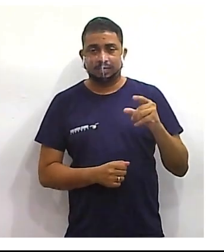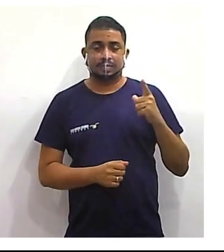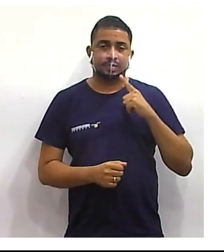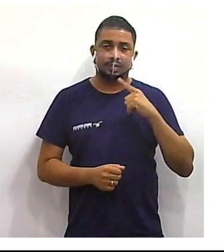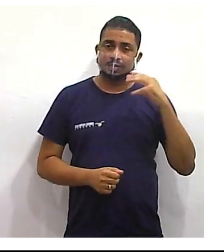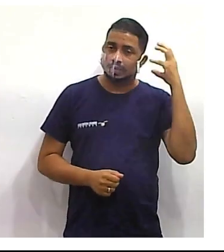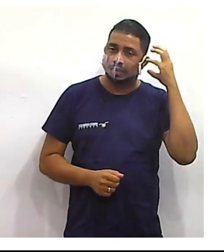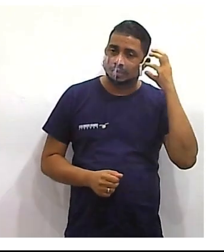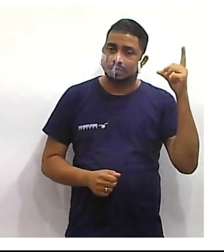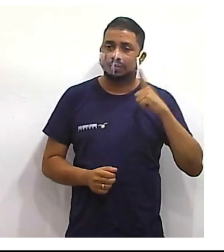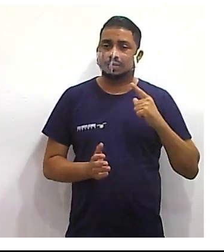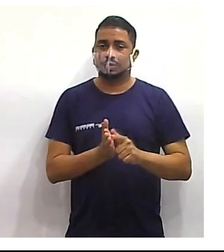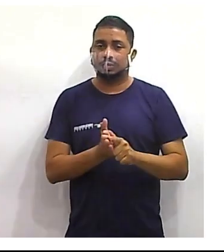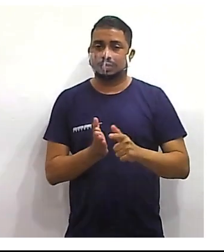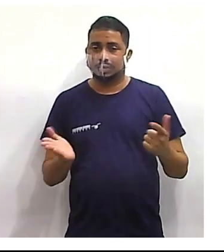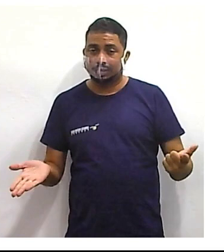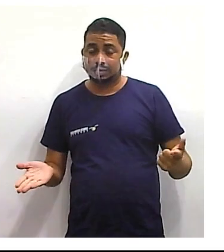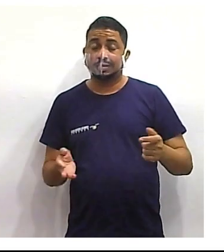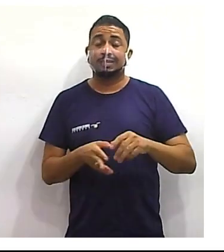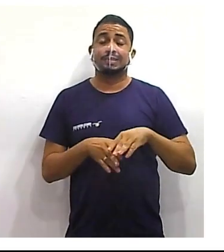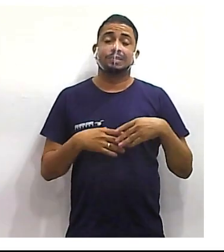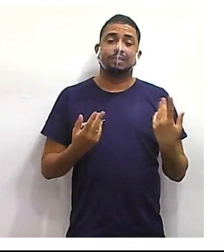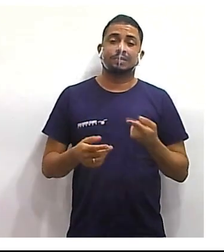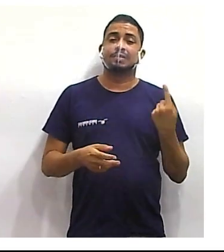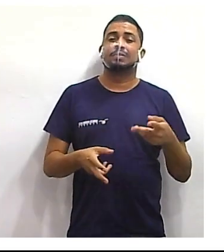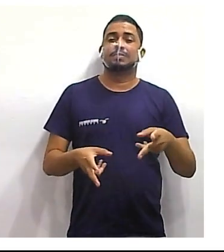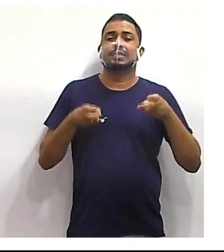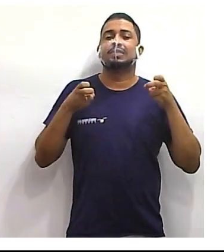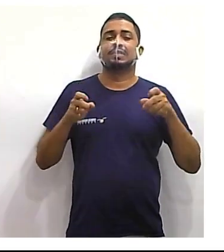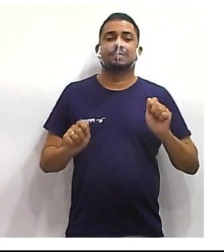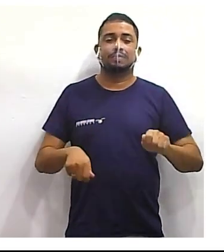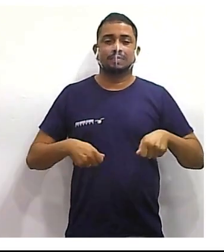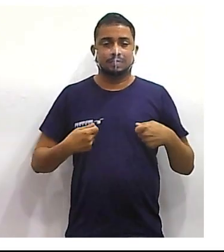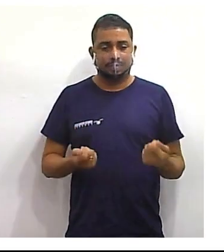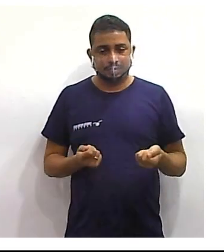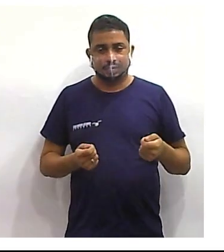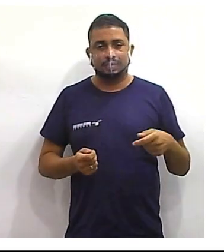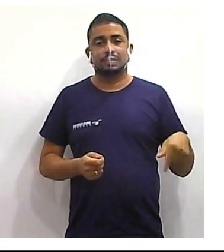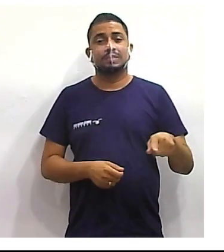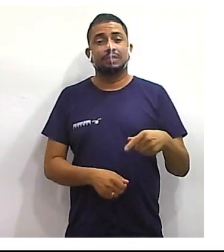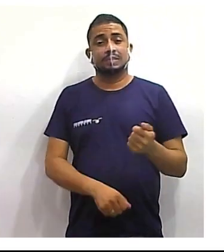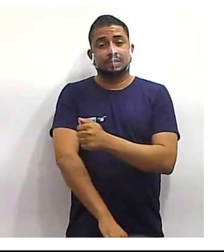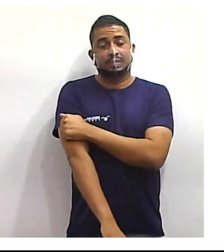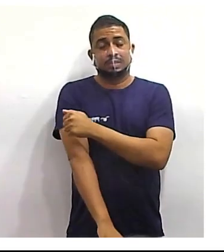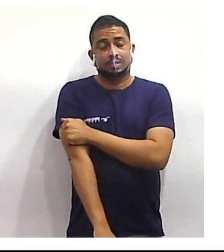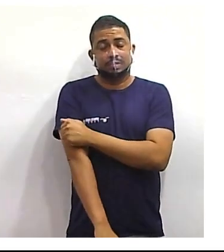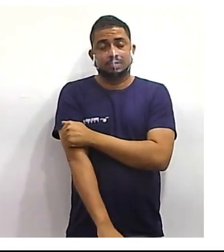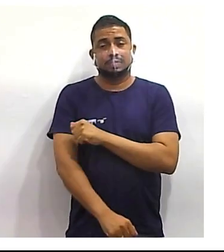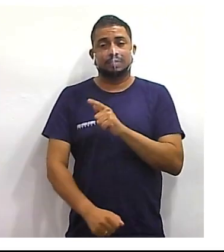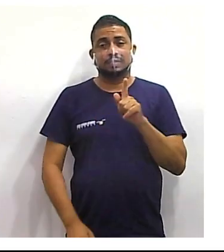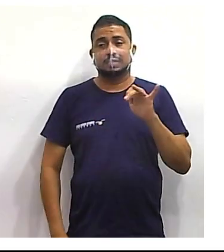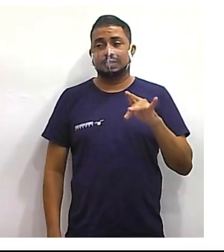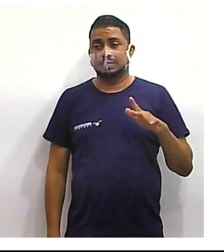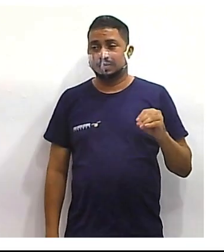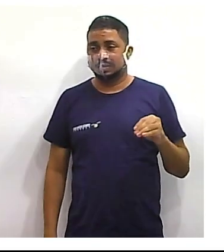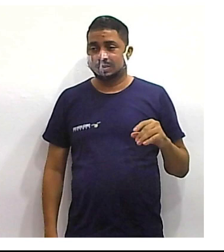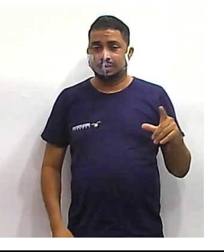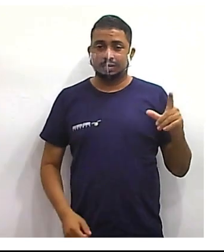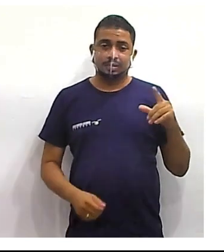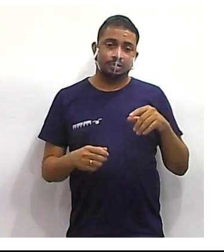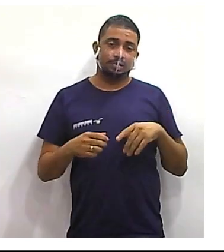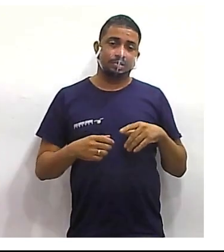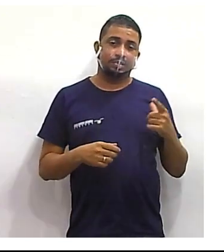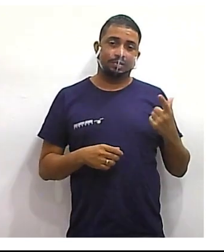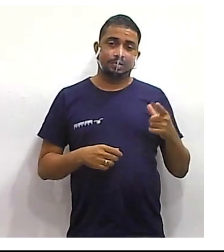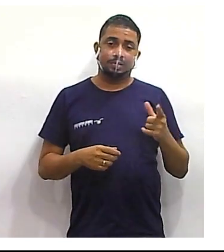um jornal. Então, assim, a gente percebe o engajamento, né, desses estudantes. E o Grêmio, ele é um órgão, né, sem